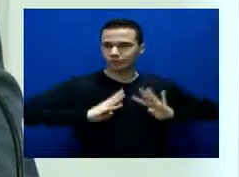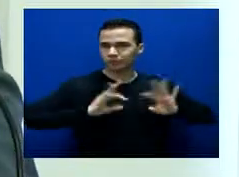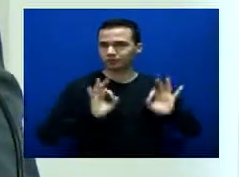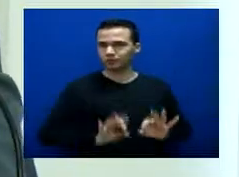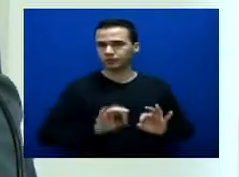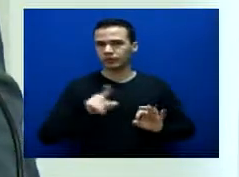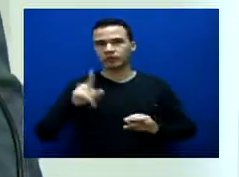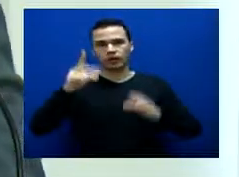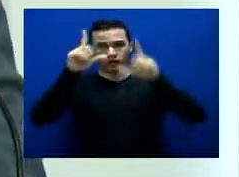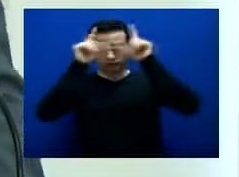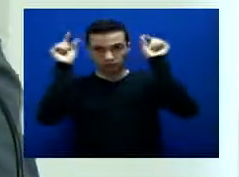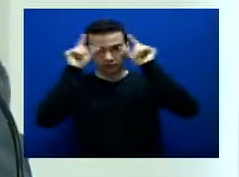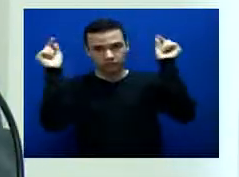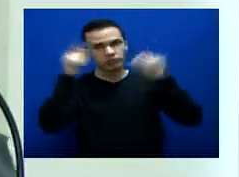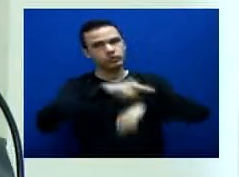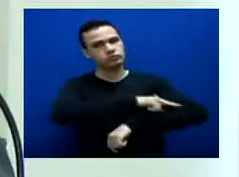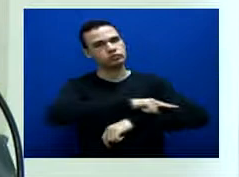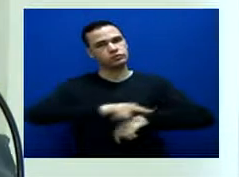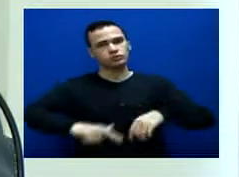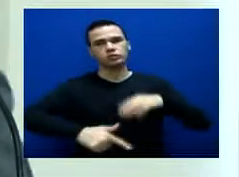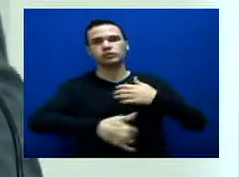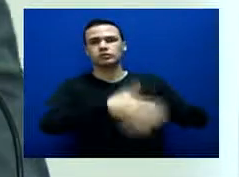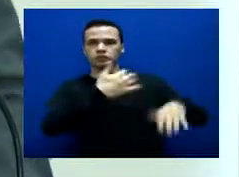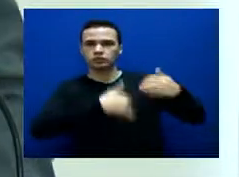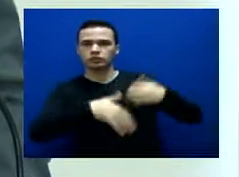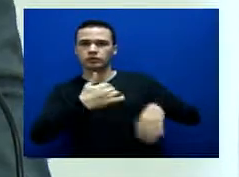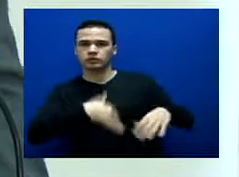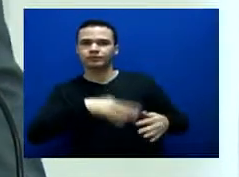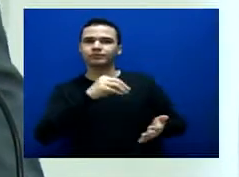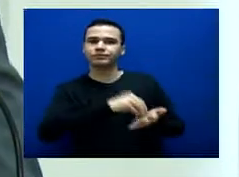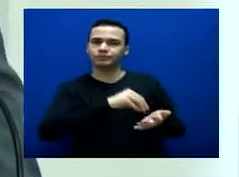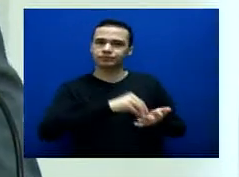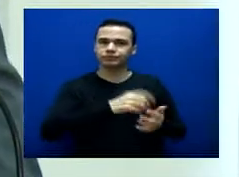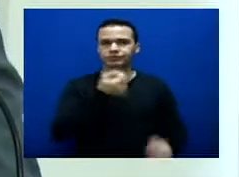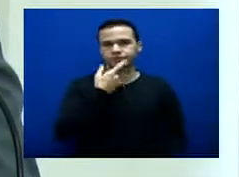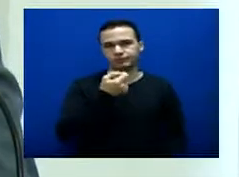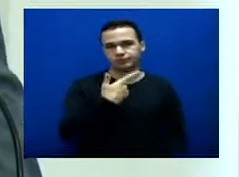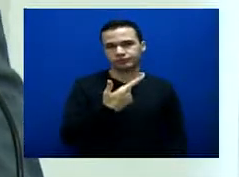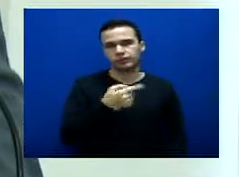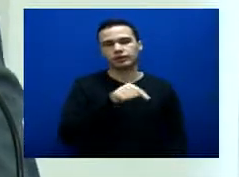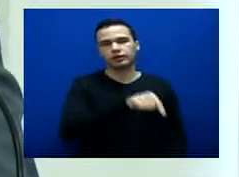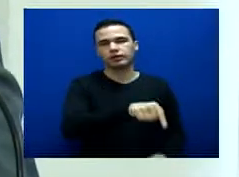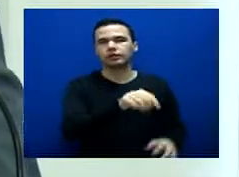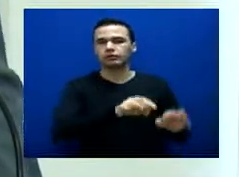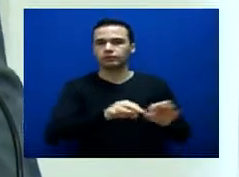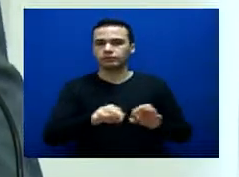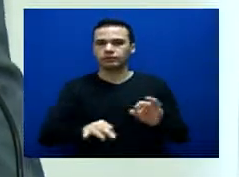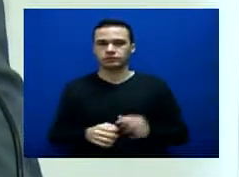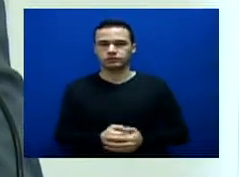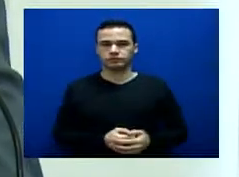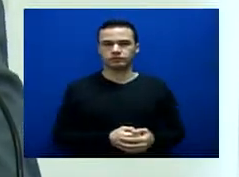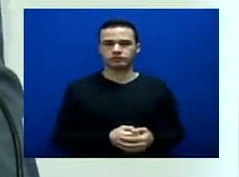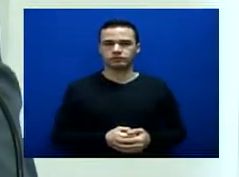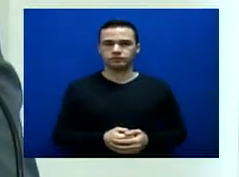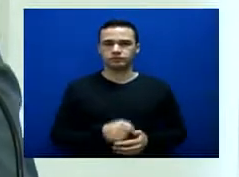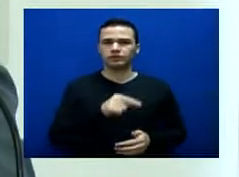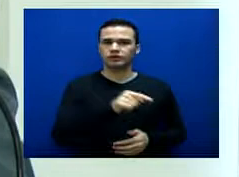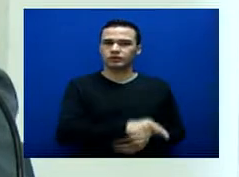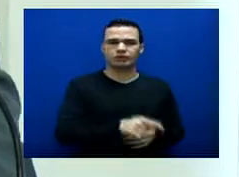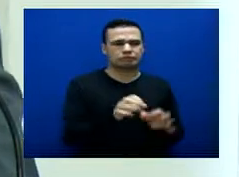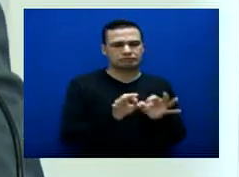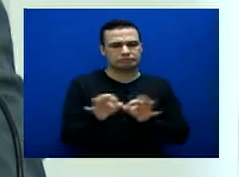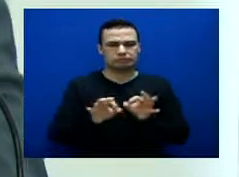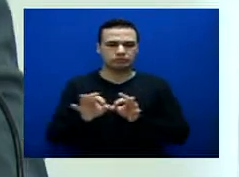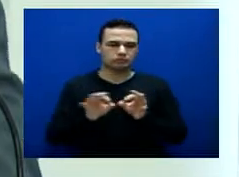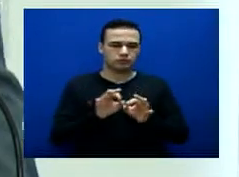Os enfermeiros foram educados, falaram para mim da falta de medicamento, que eles fazem, eles se multiplicam